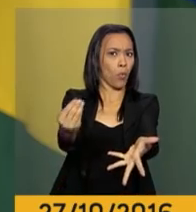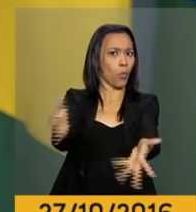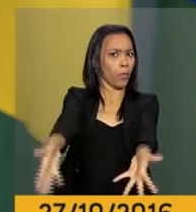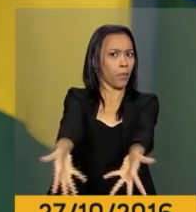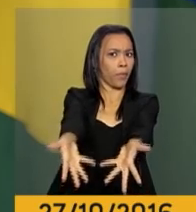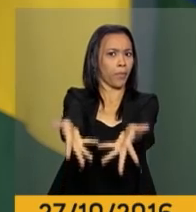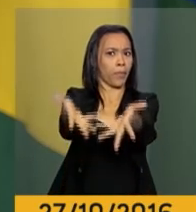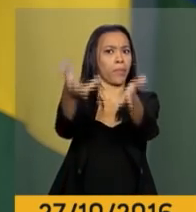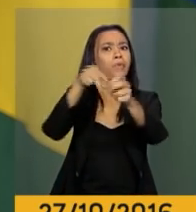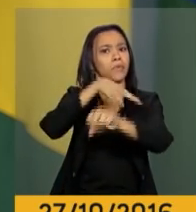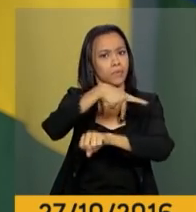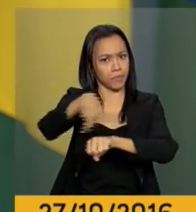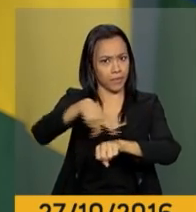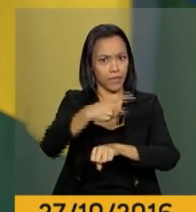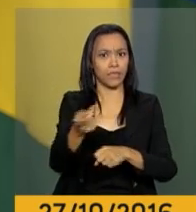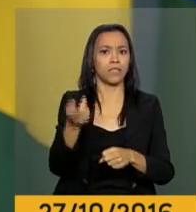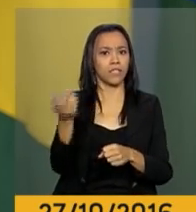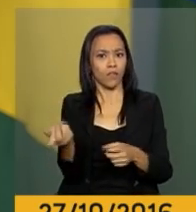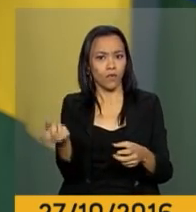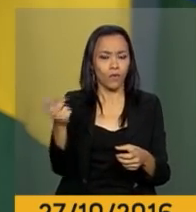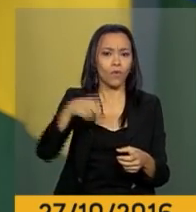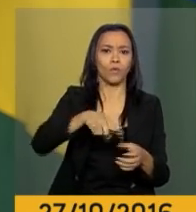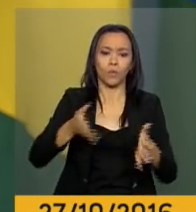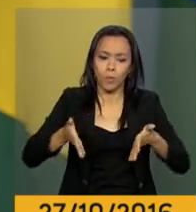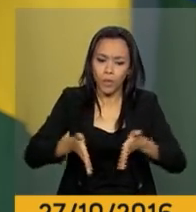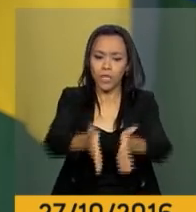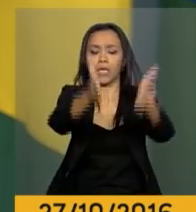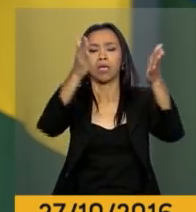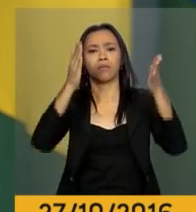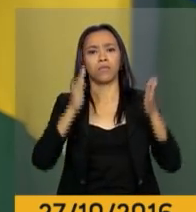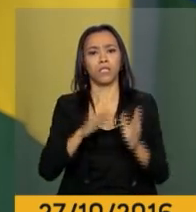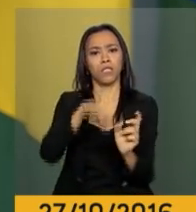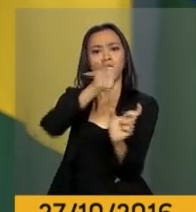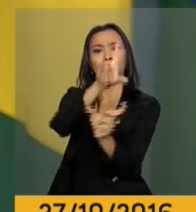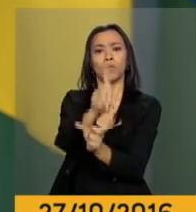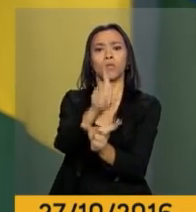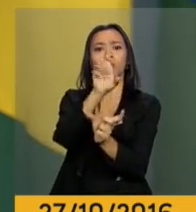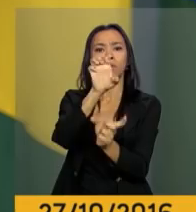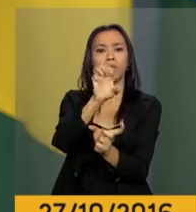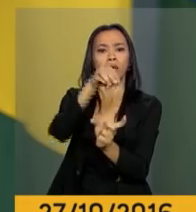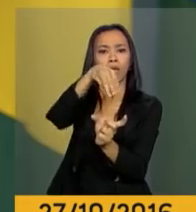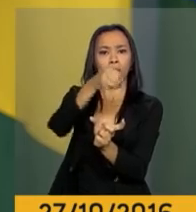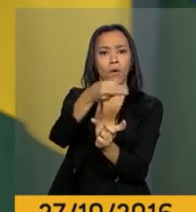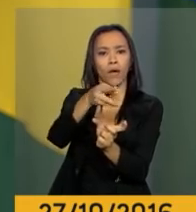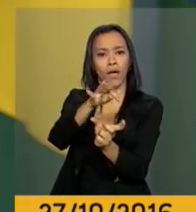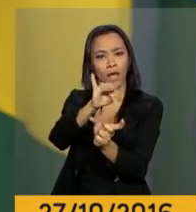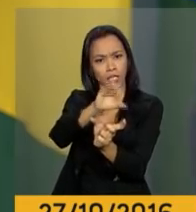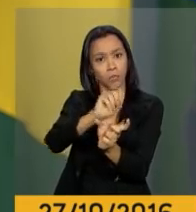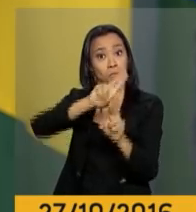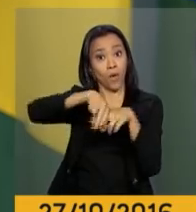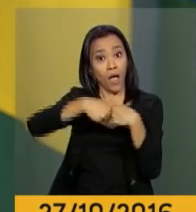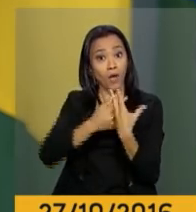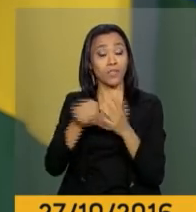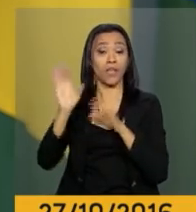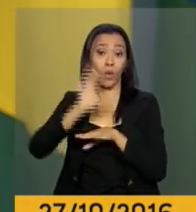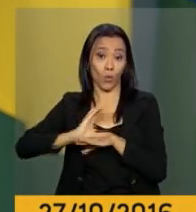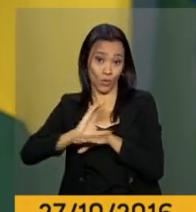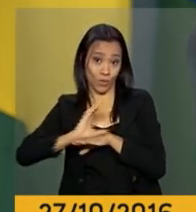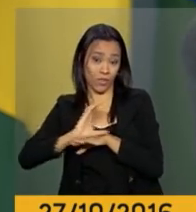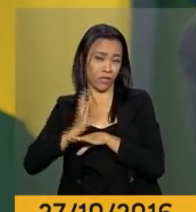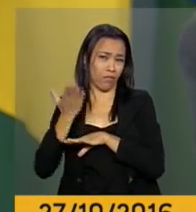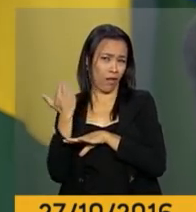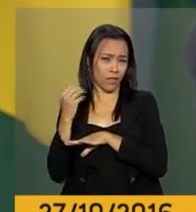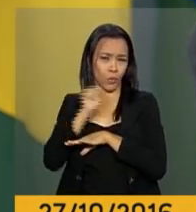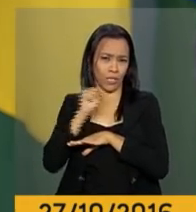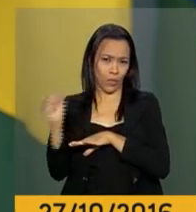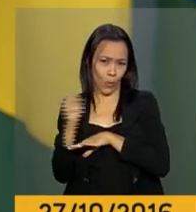Brasil retornar ao seu caminho democrático por força da Constituinte de 87 e 88, até este momento em